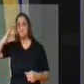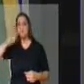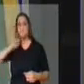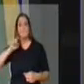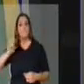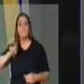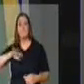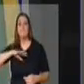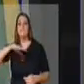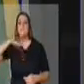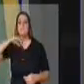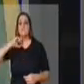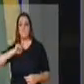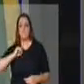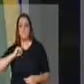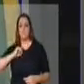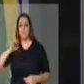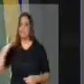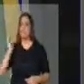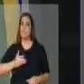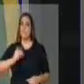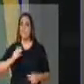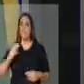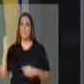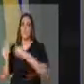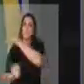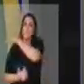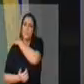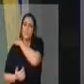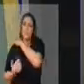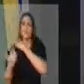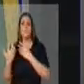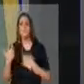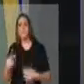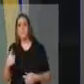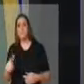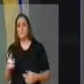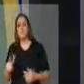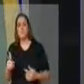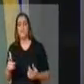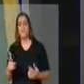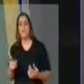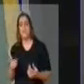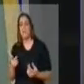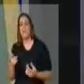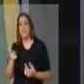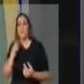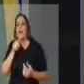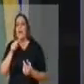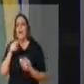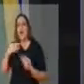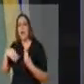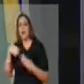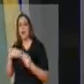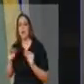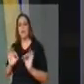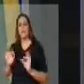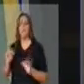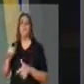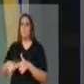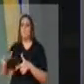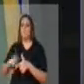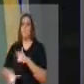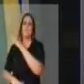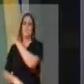o que, que acontece? O ar vai entrar direto no pulmão e não vai ser umidificado. Então, esses pacientes sofrem muito com questões